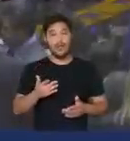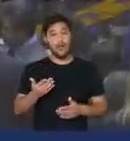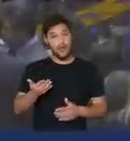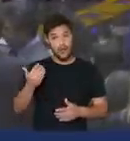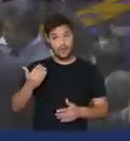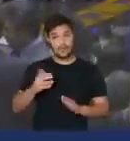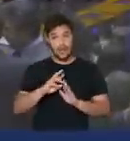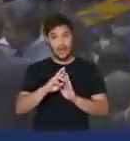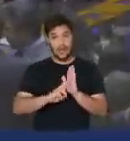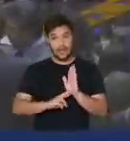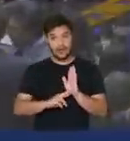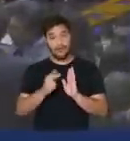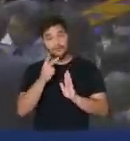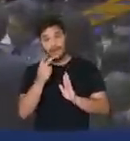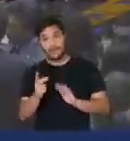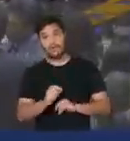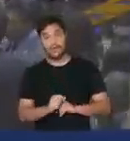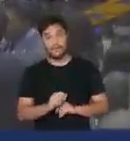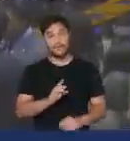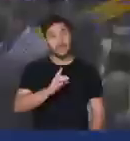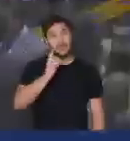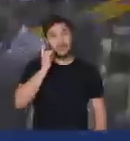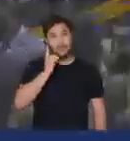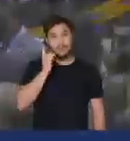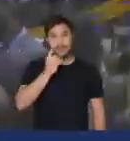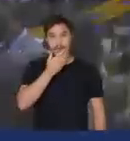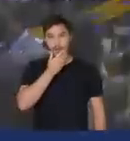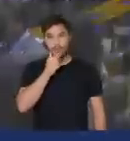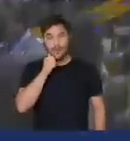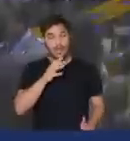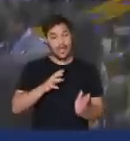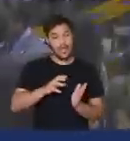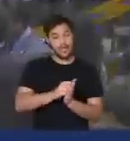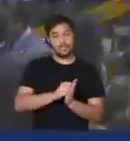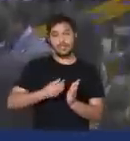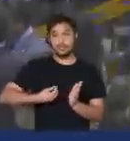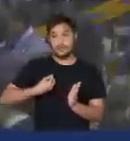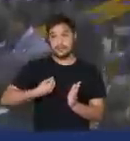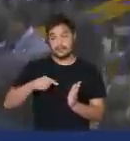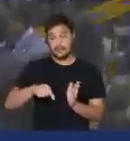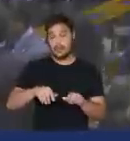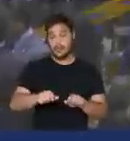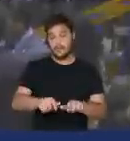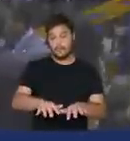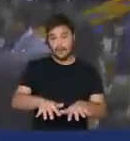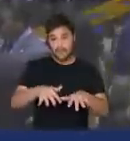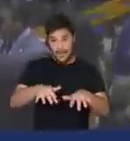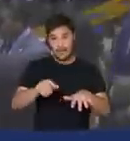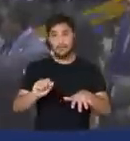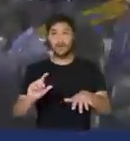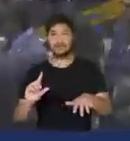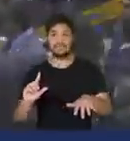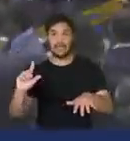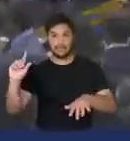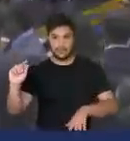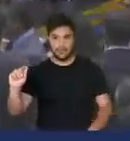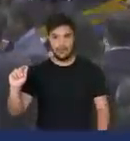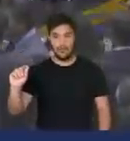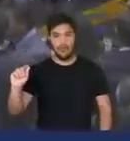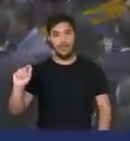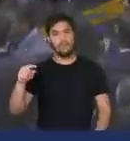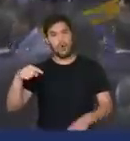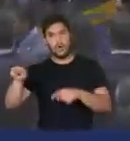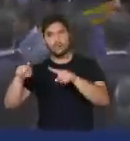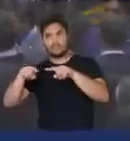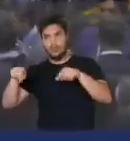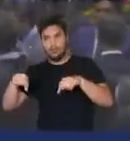Ultimamente, o regimento permite que os deputados e deputadas registrem presença no plenário e saiam do plenário. Podem